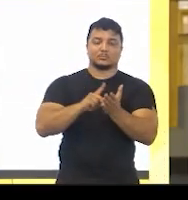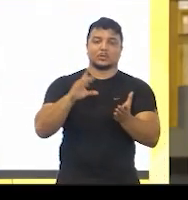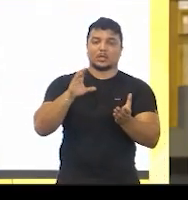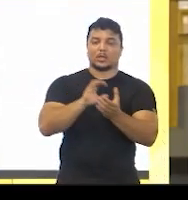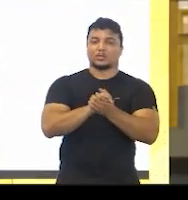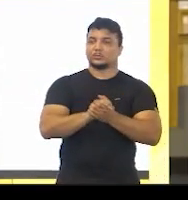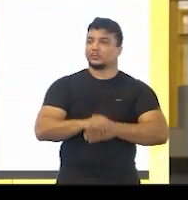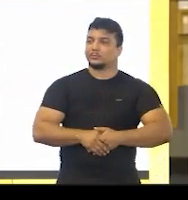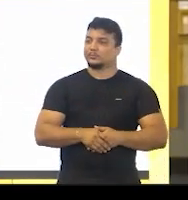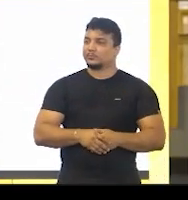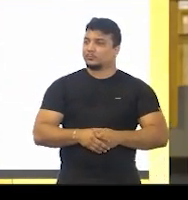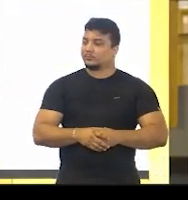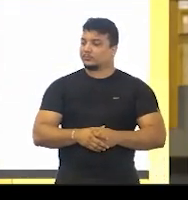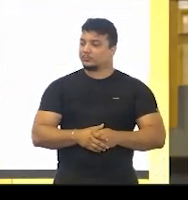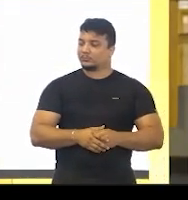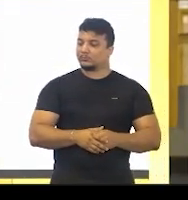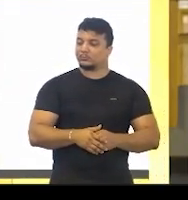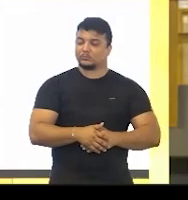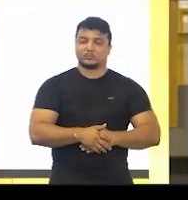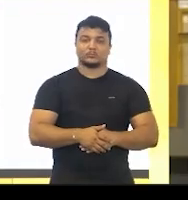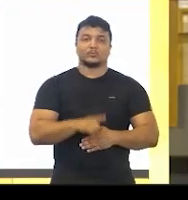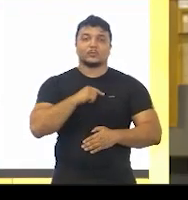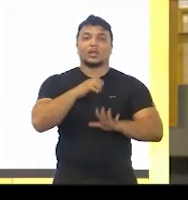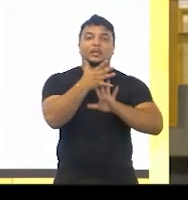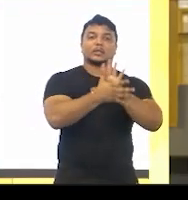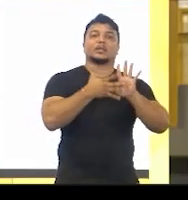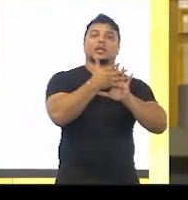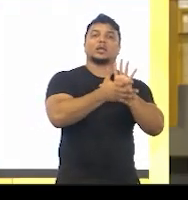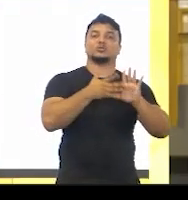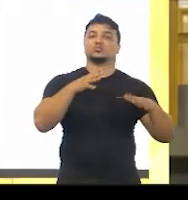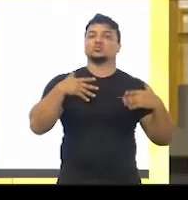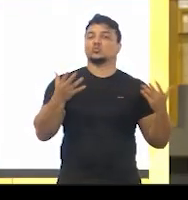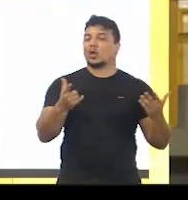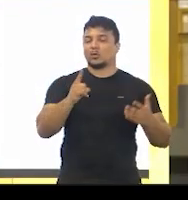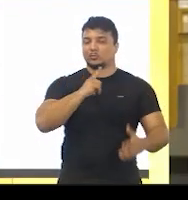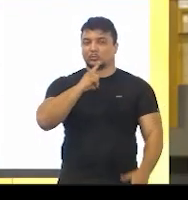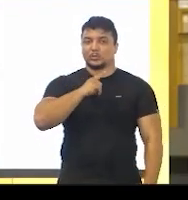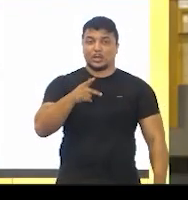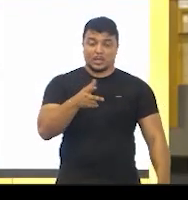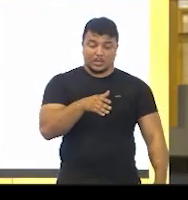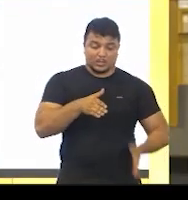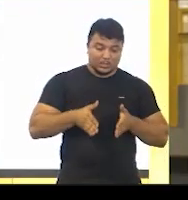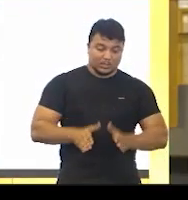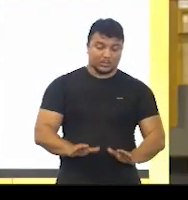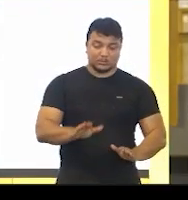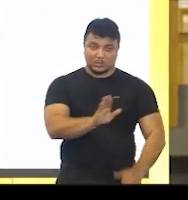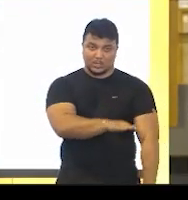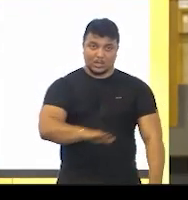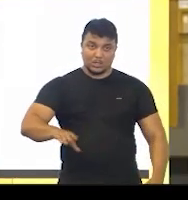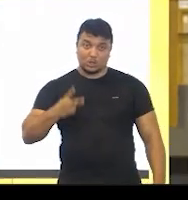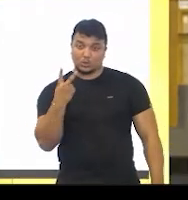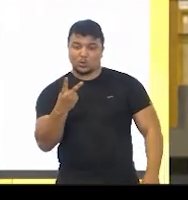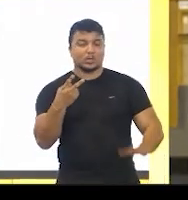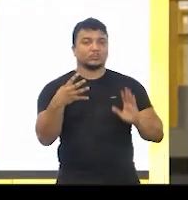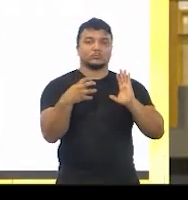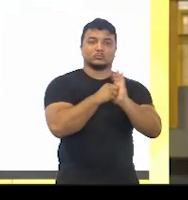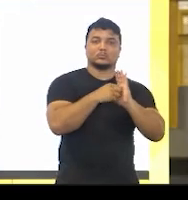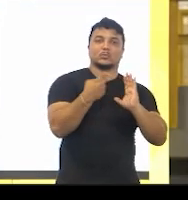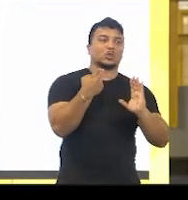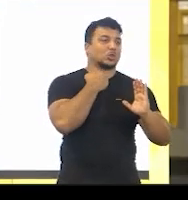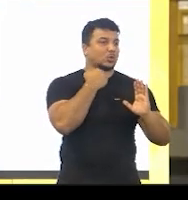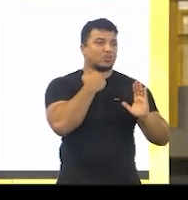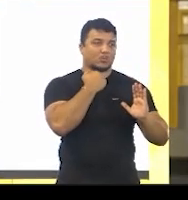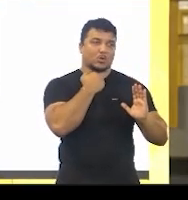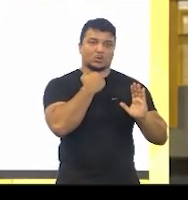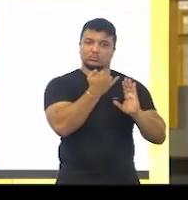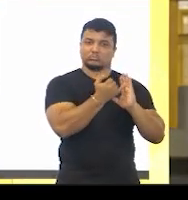é a opção que vocês marcariam? O que é que o texto está me dizendo? Que as duas crianças não puderam ser